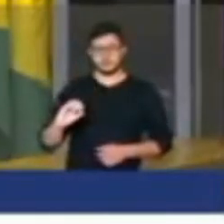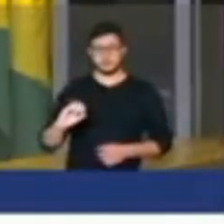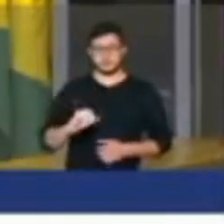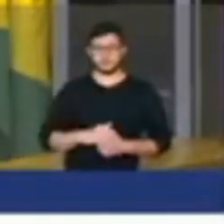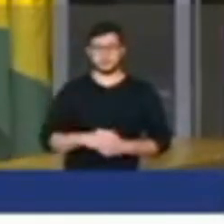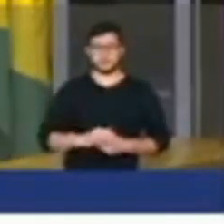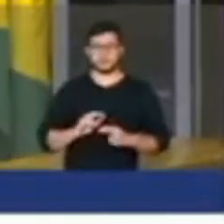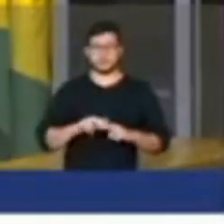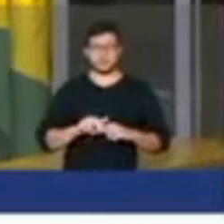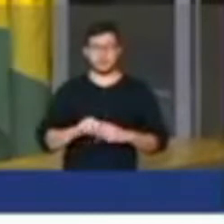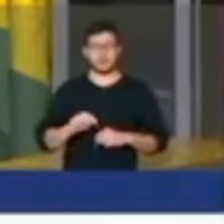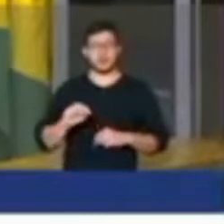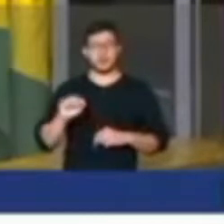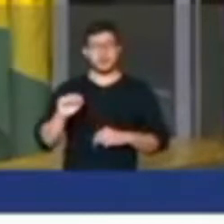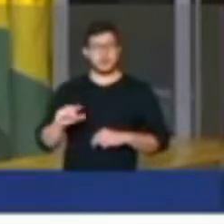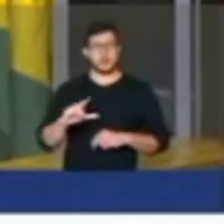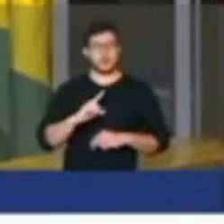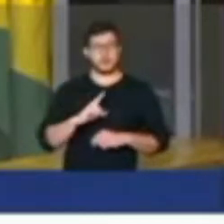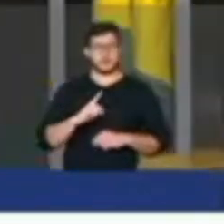exemplo maravilhoso,